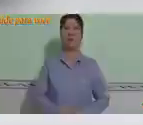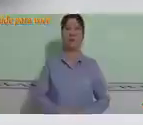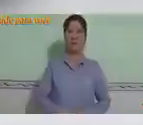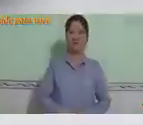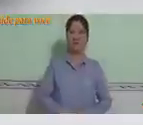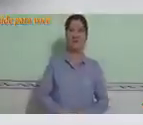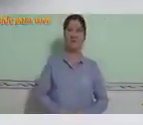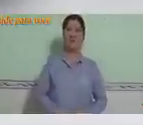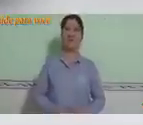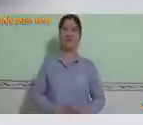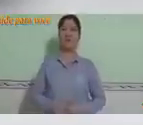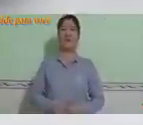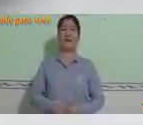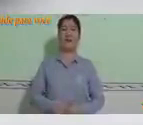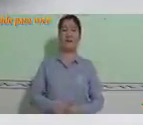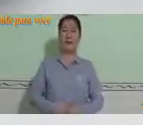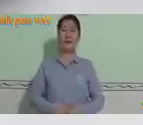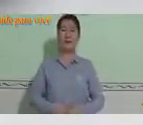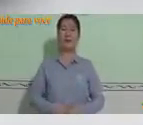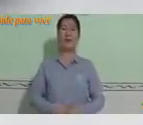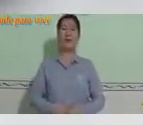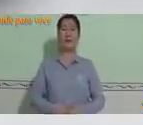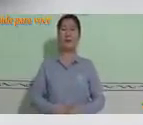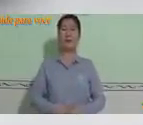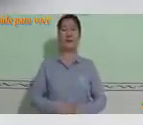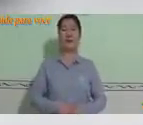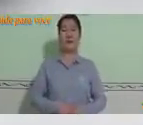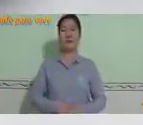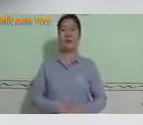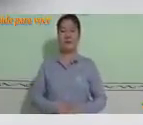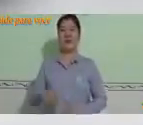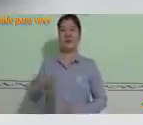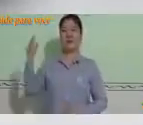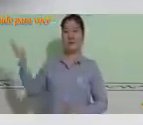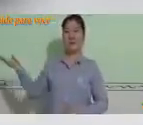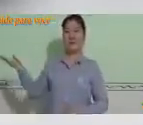os sintomas e solicite exames, vírgula, que poderão confirmar ou não o problema.